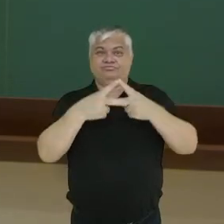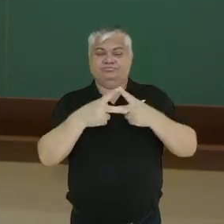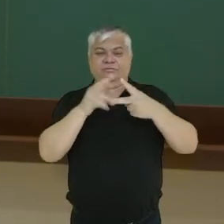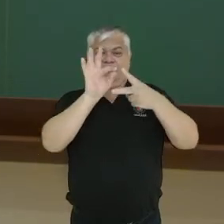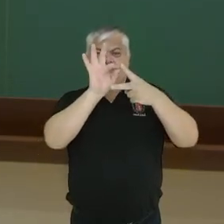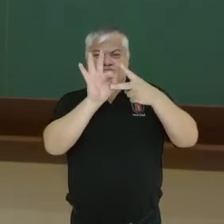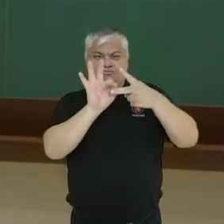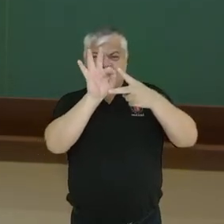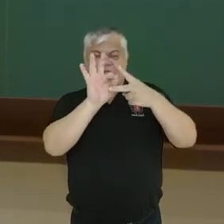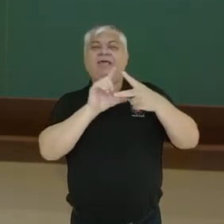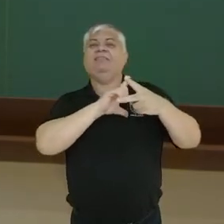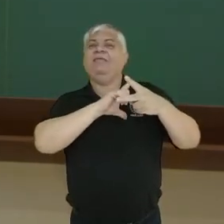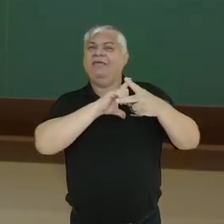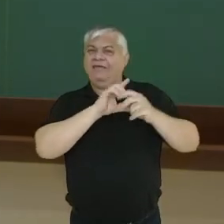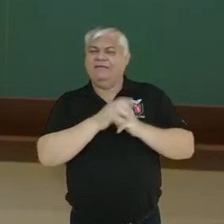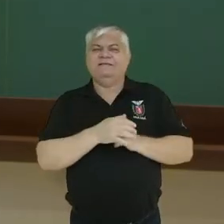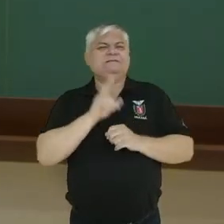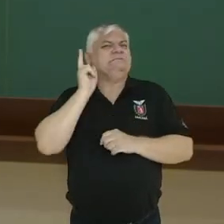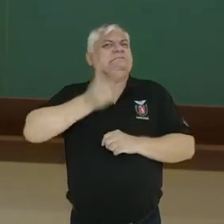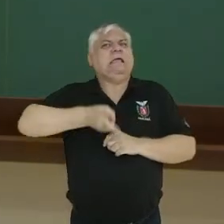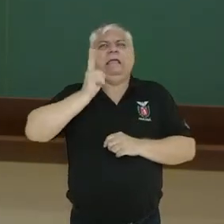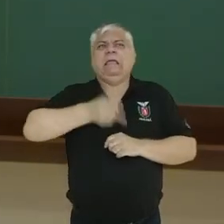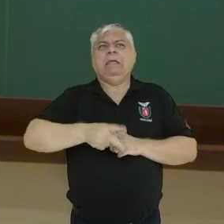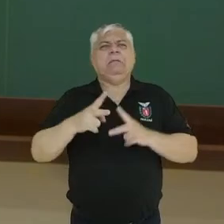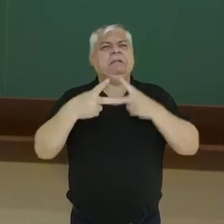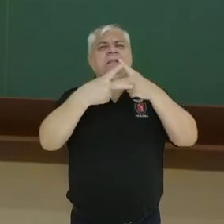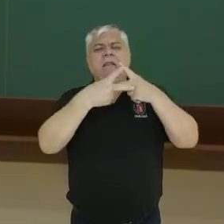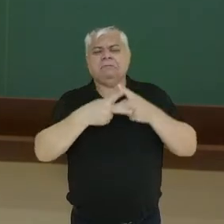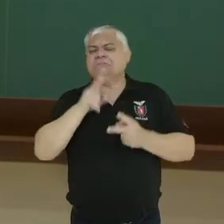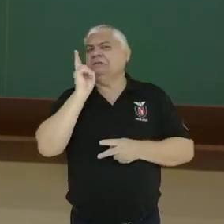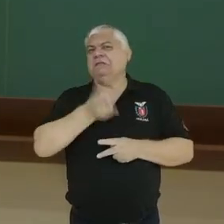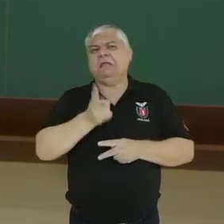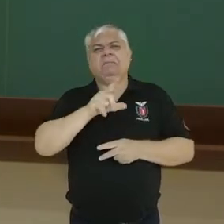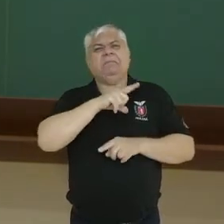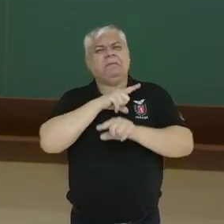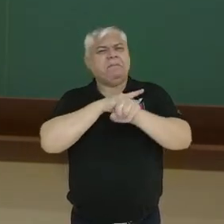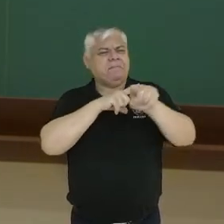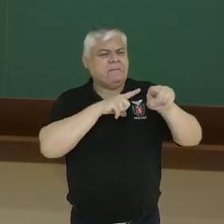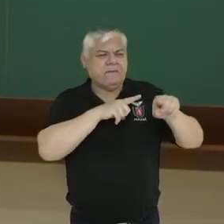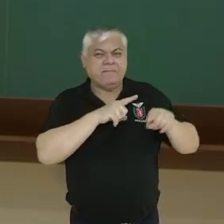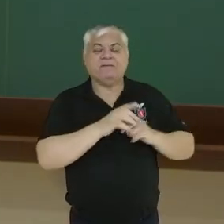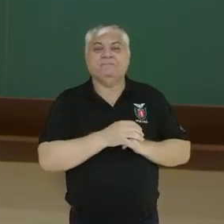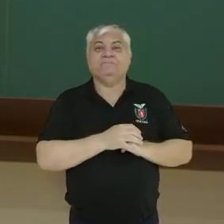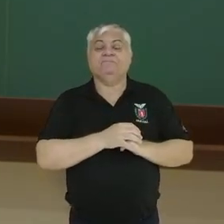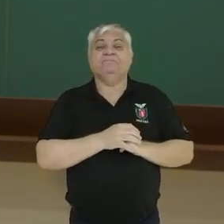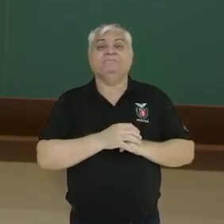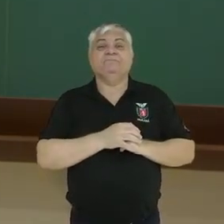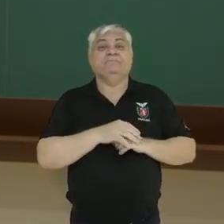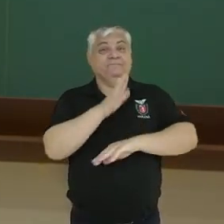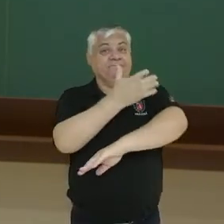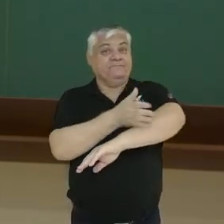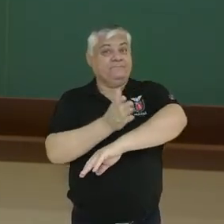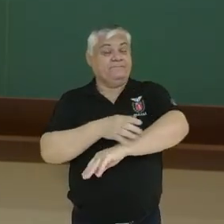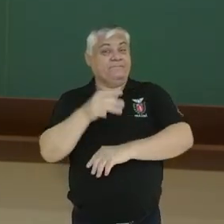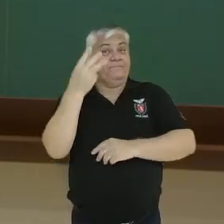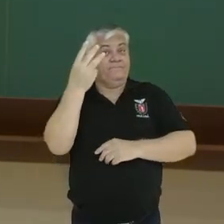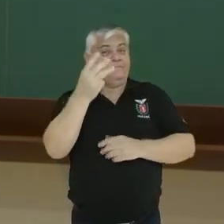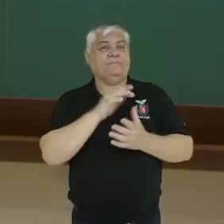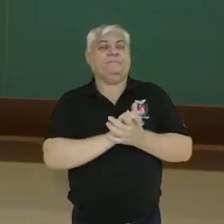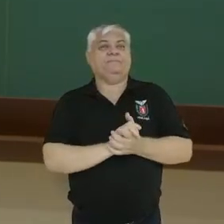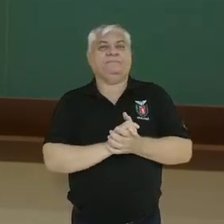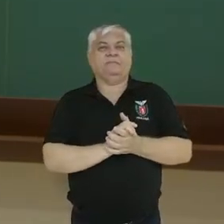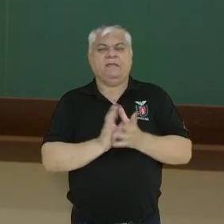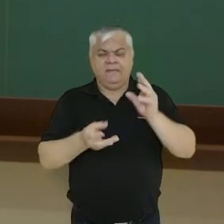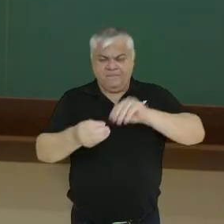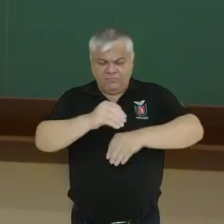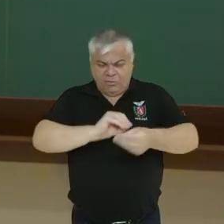retângulo lá dentro. Então ele aparece, não adianta, ele aparece por tudo. E o 3 para você. Um quebra-cabeça de 1000